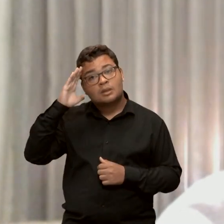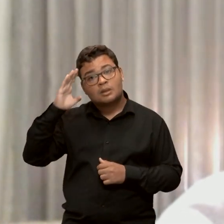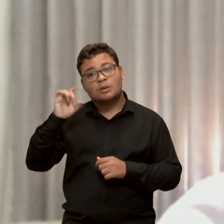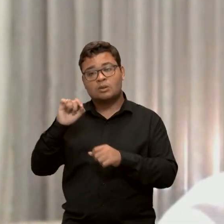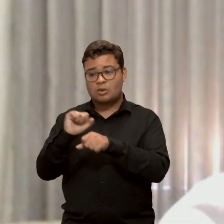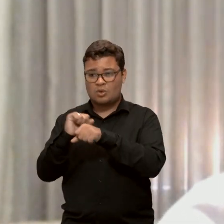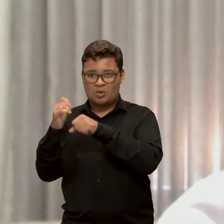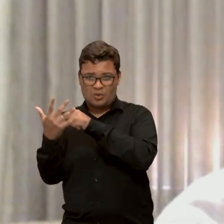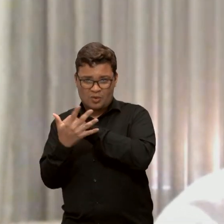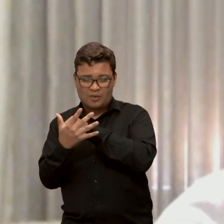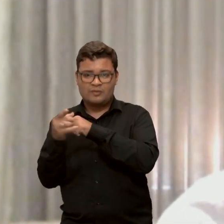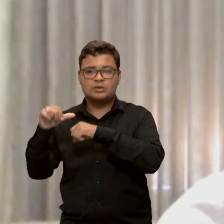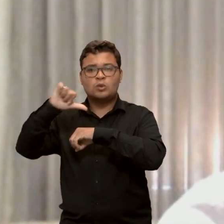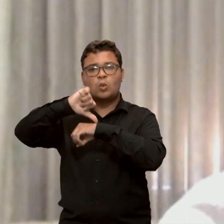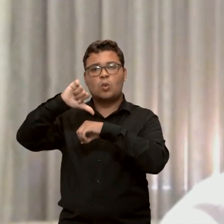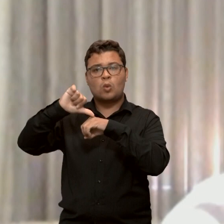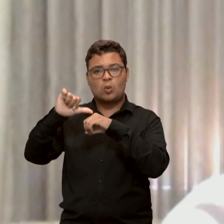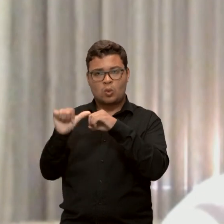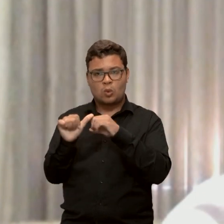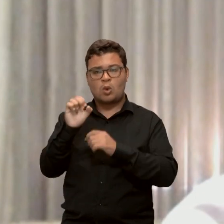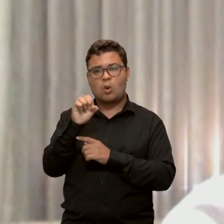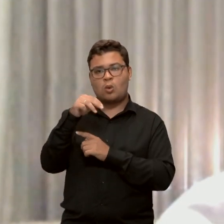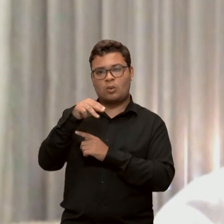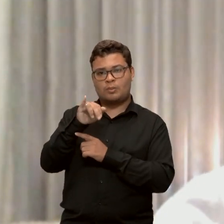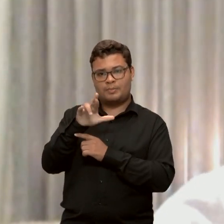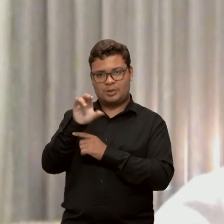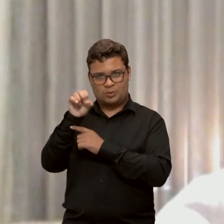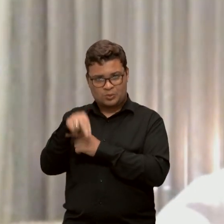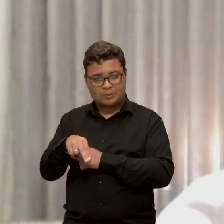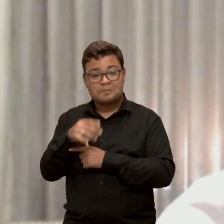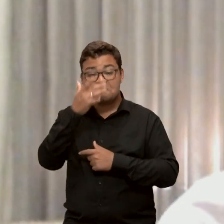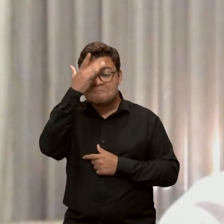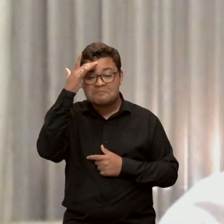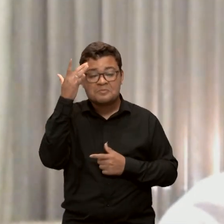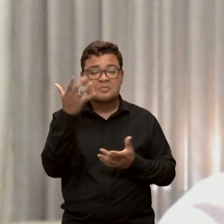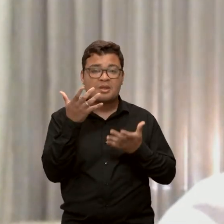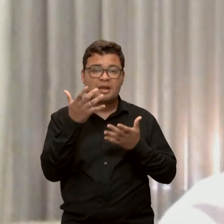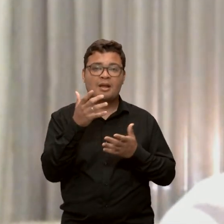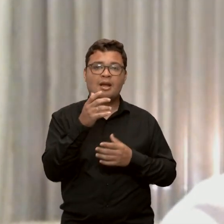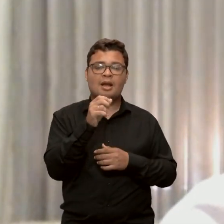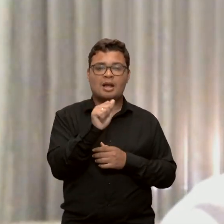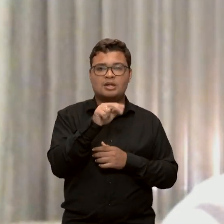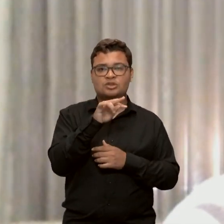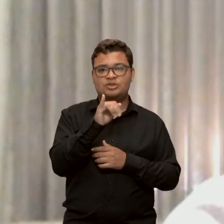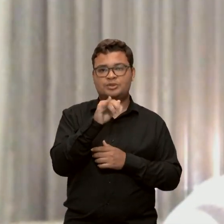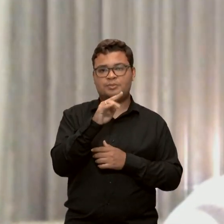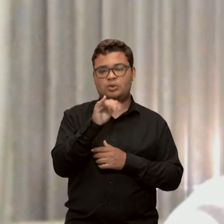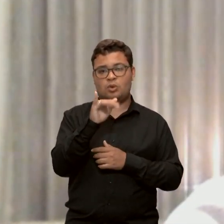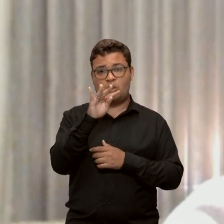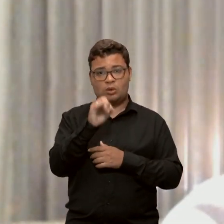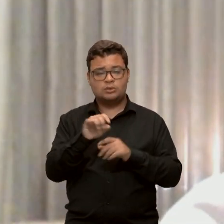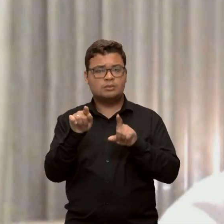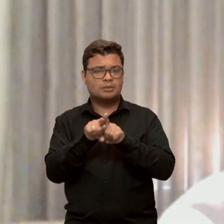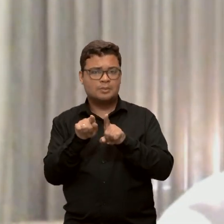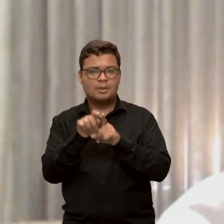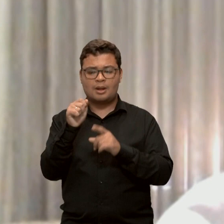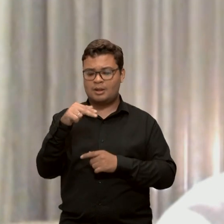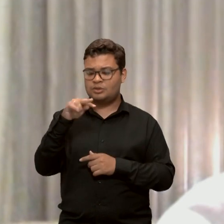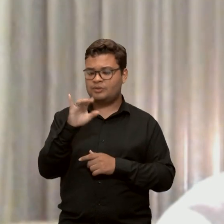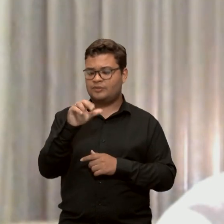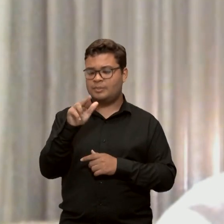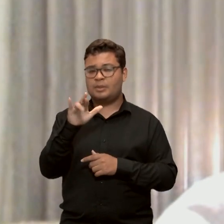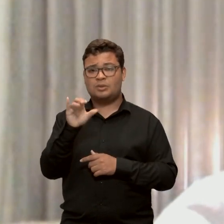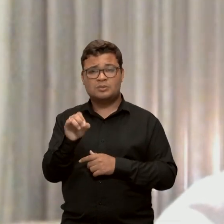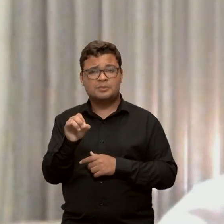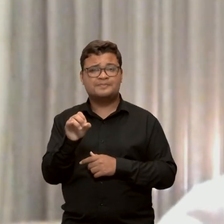para dengue. Mas o anti-inflamatório é comum, porque às vezes você está com muita dor, não vai querer um analgésico, acha que é fraco, então acaba comprando